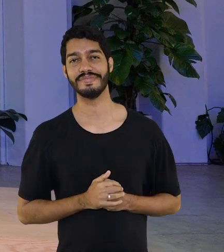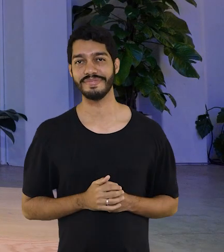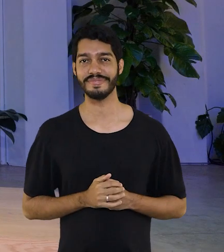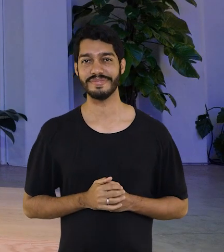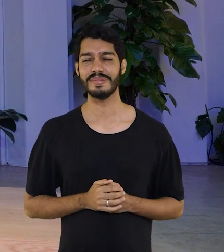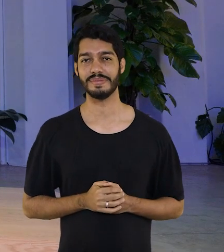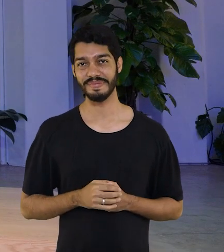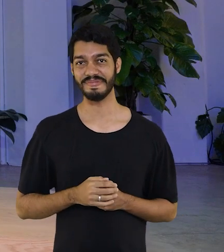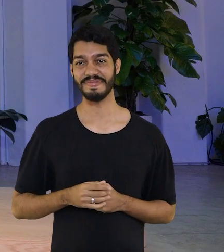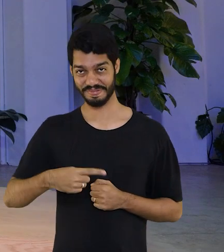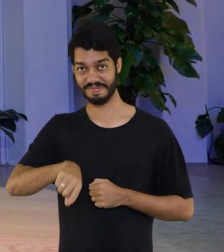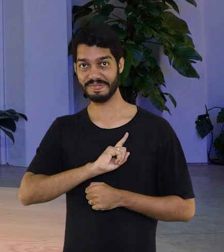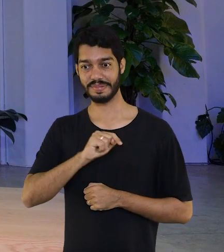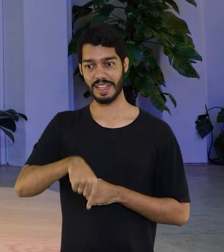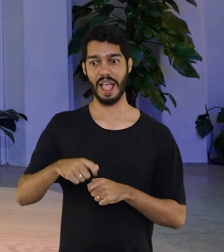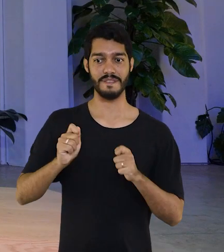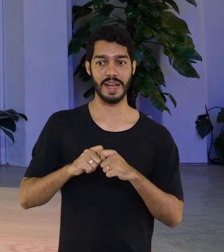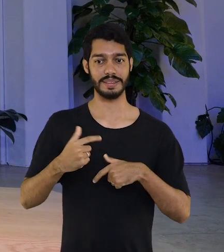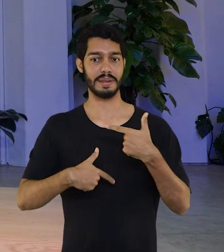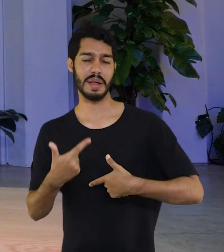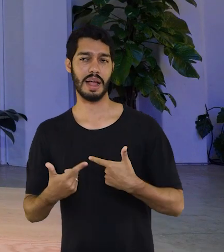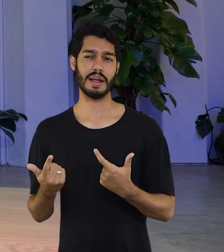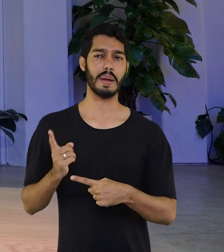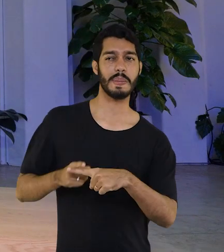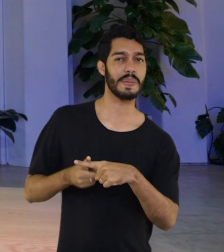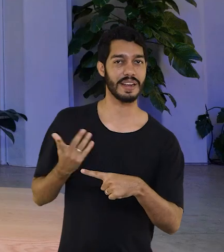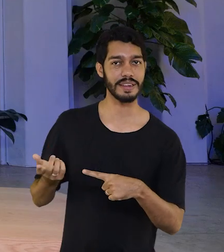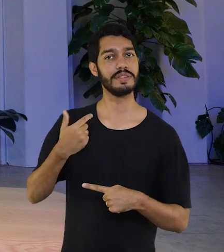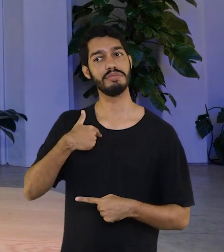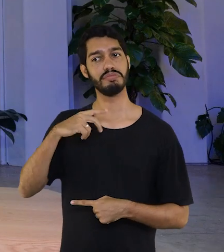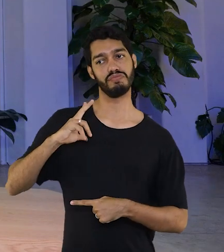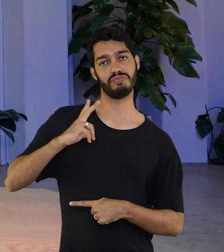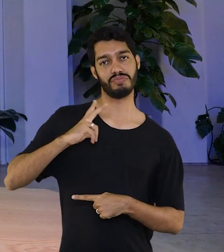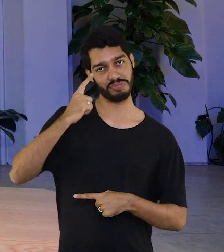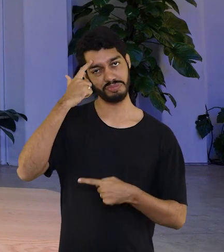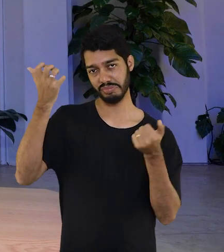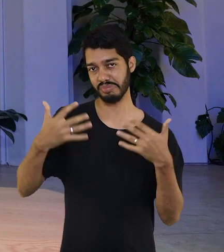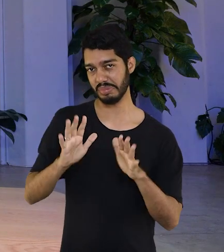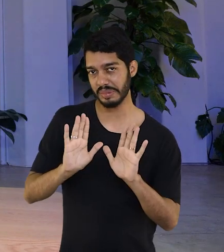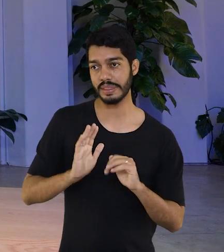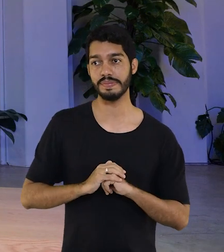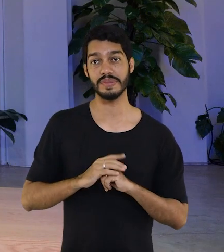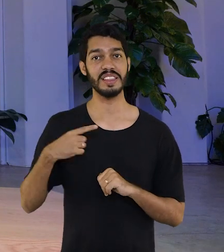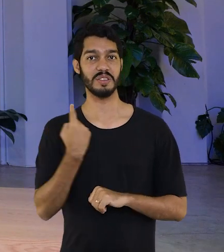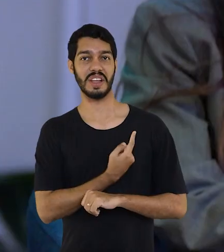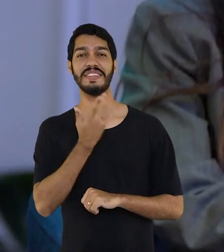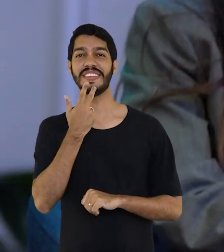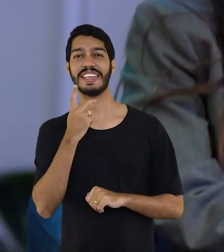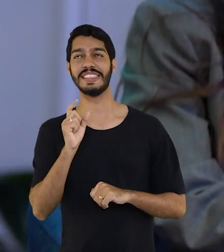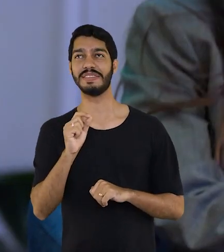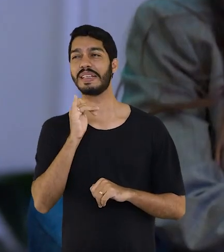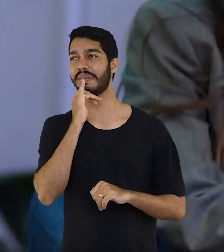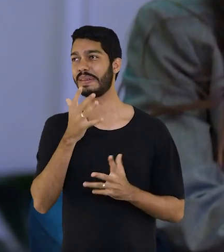atuação no projeto da Segura? Pô, então por que a gente está fazendo o que a gente está fazendo, né? Por quê? Eu posso falar da motivação pessoal, assim, e que nem